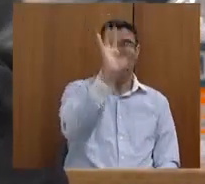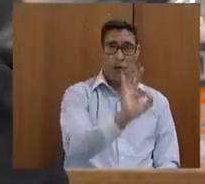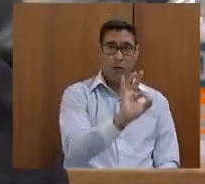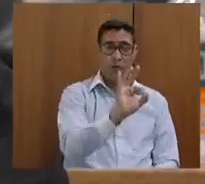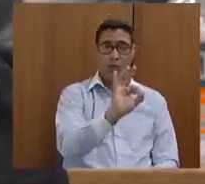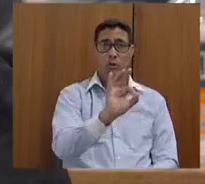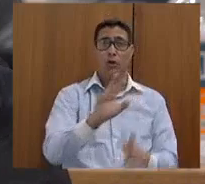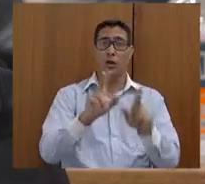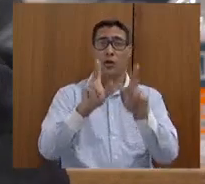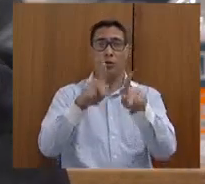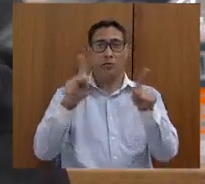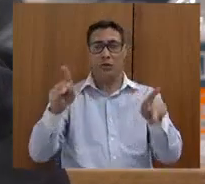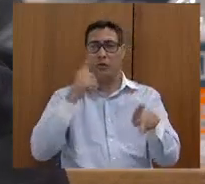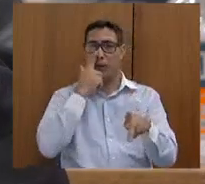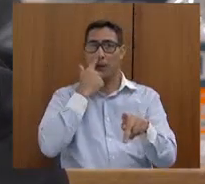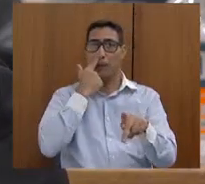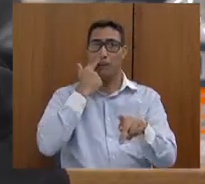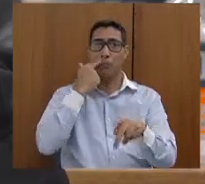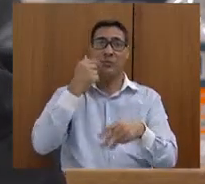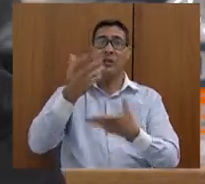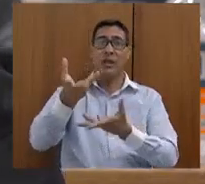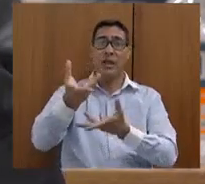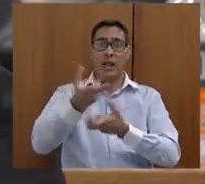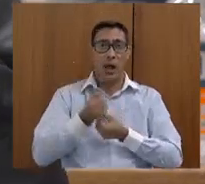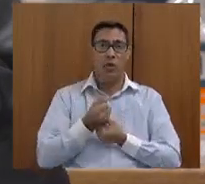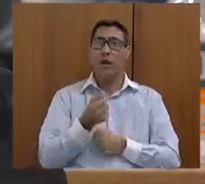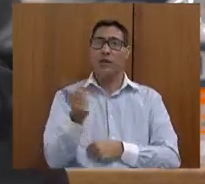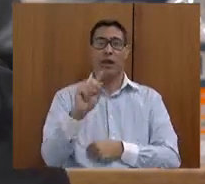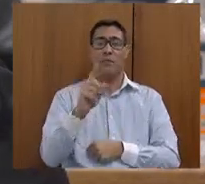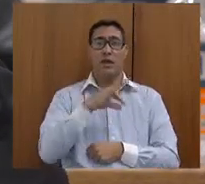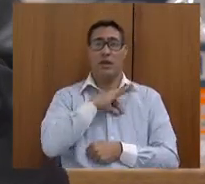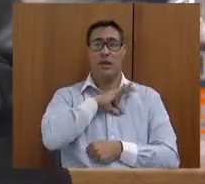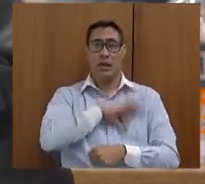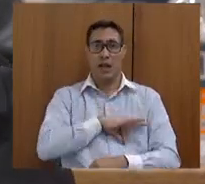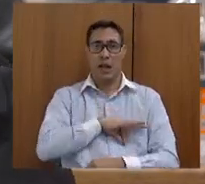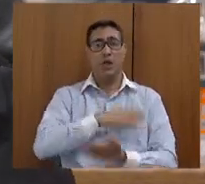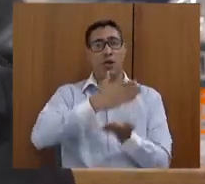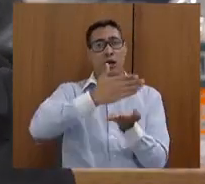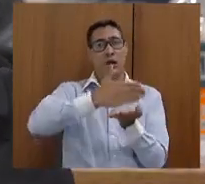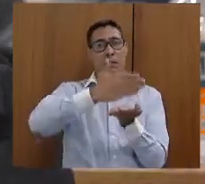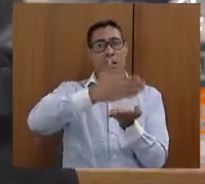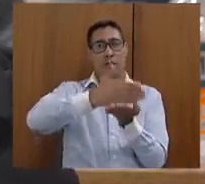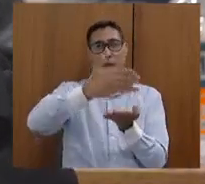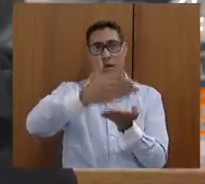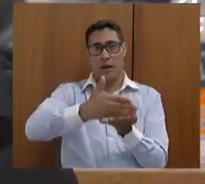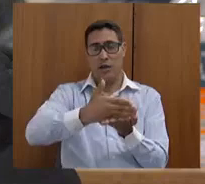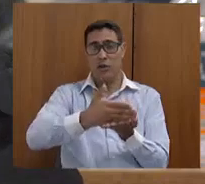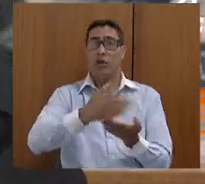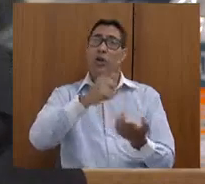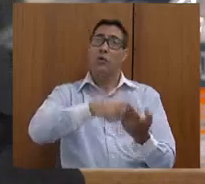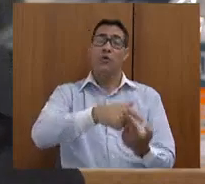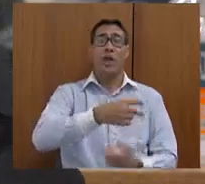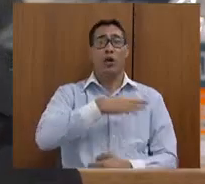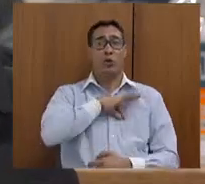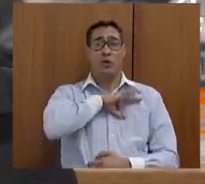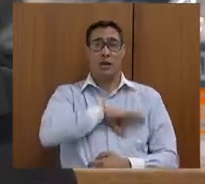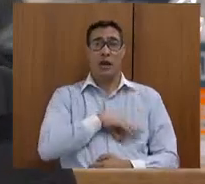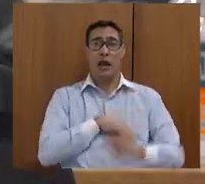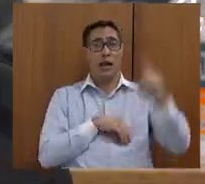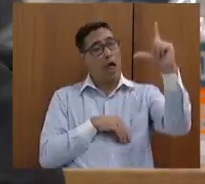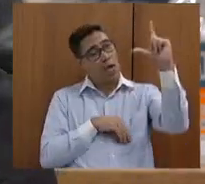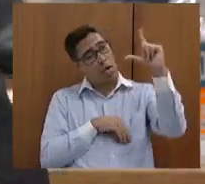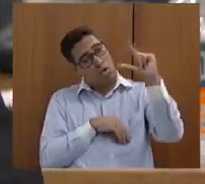não recebem o salário parcelado sabe por quê Porque o salário era tão baixo que todo mundo